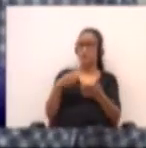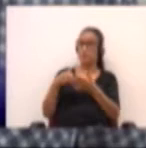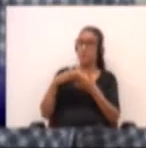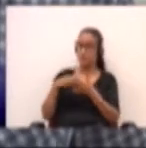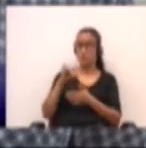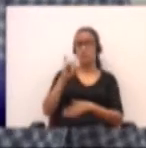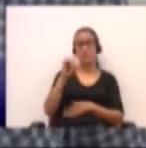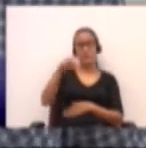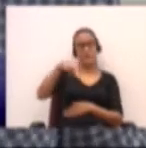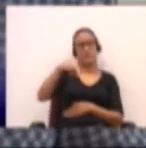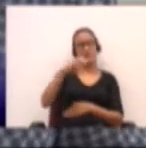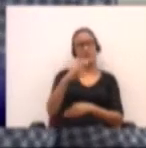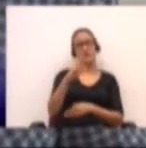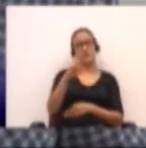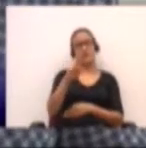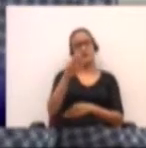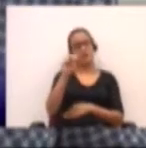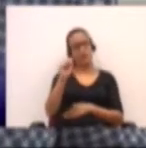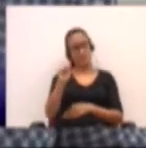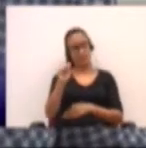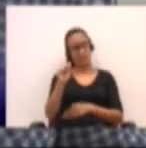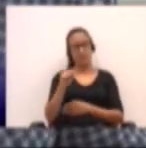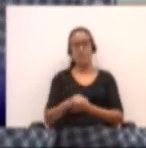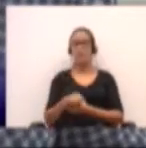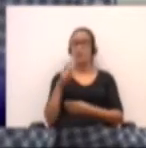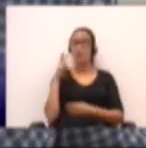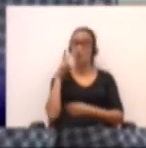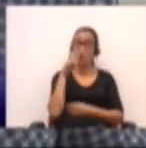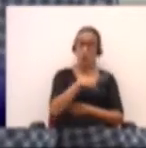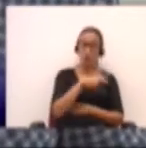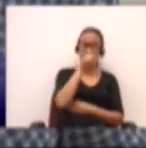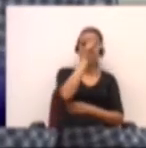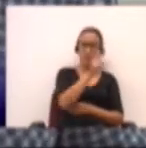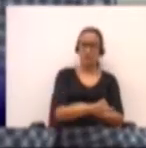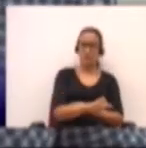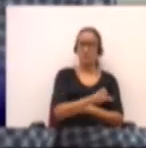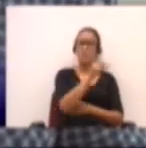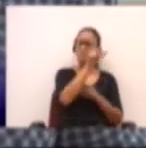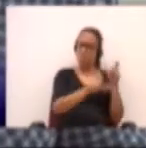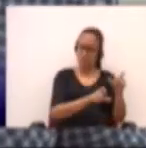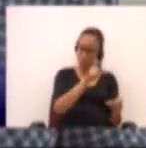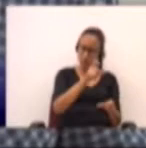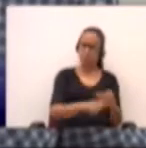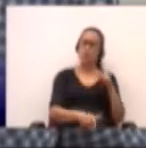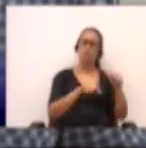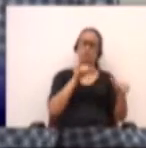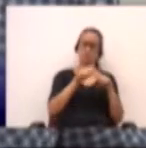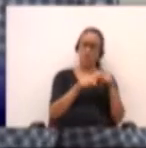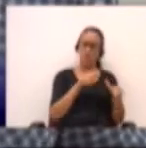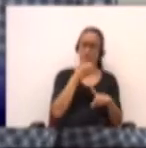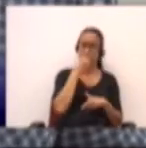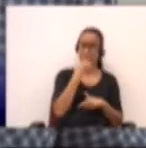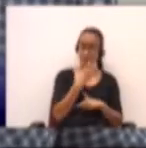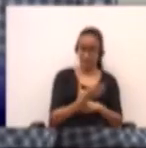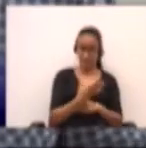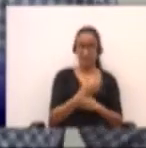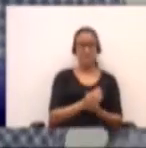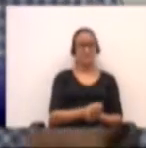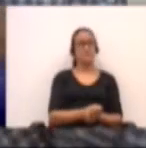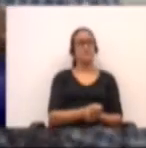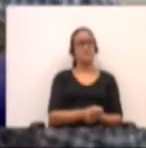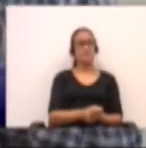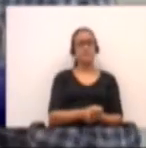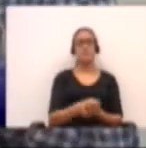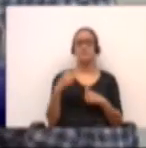como cidadãos. Nós vemos como cidadão, mas o INCRA precisa de agilizar aquilo que eu disse para o Elton lá, e nós estamos,